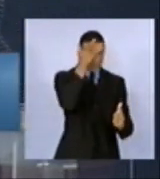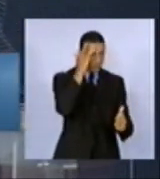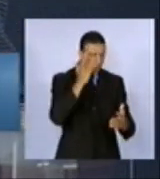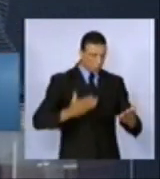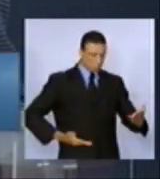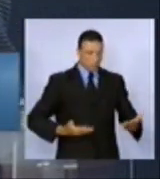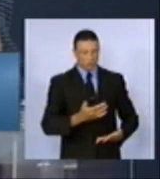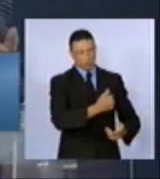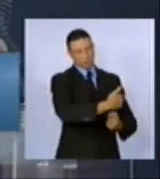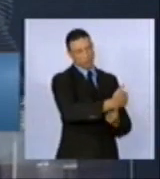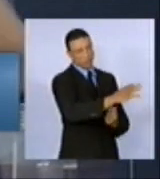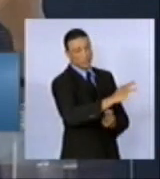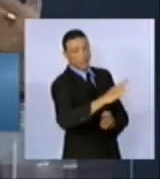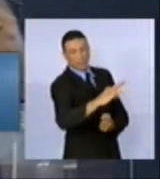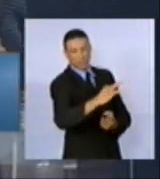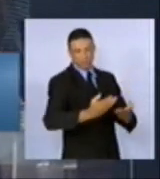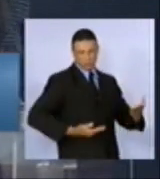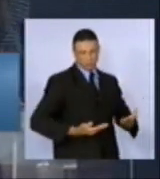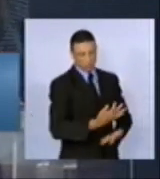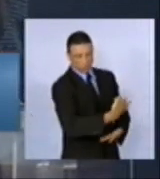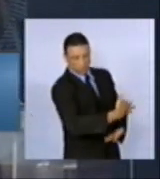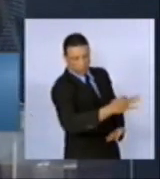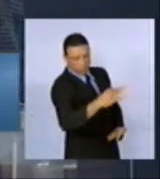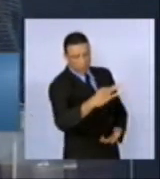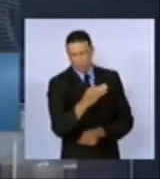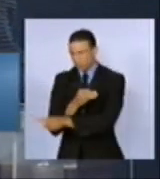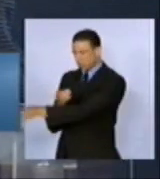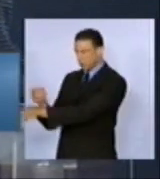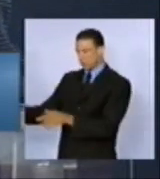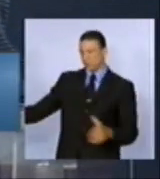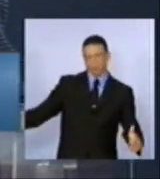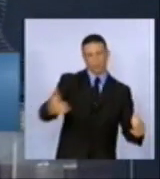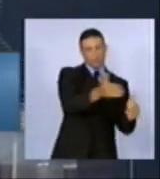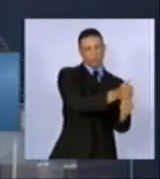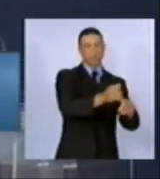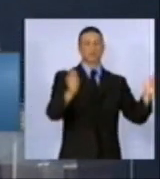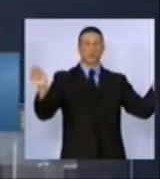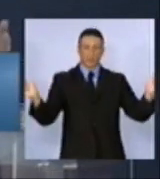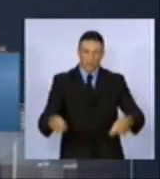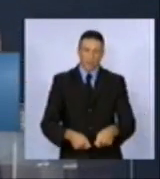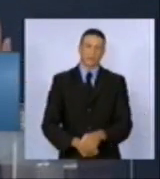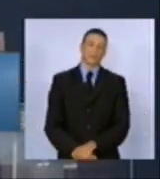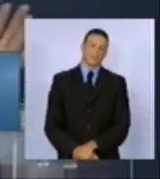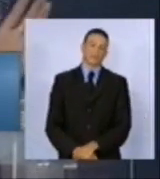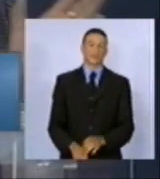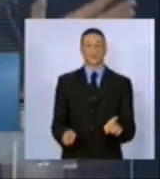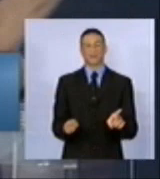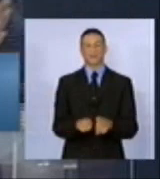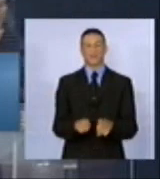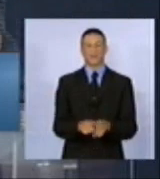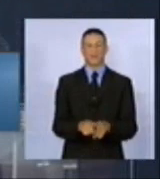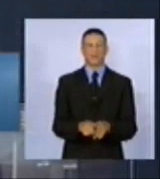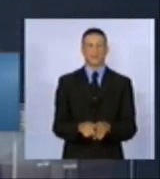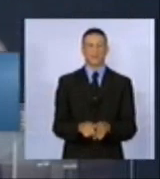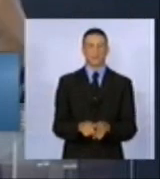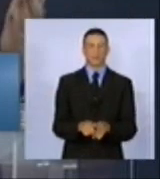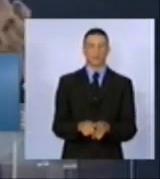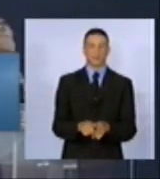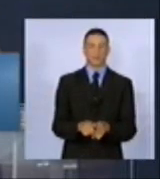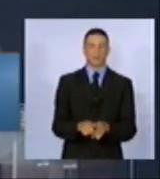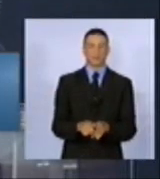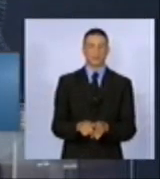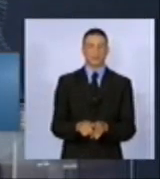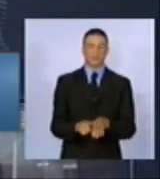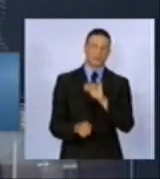campo né surgindo então um impacto no no emprego algumas ações já dispendidas eh até